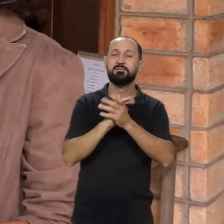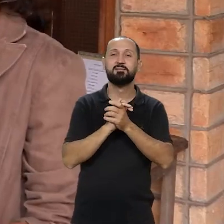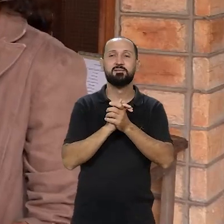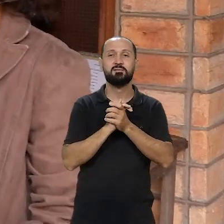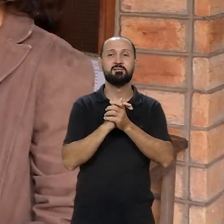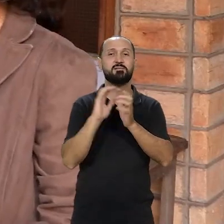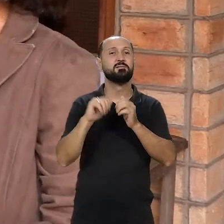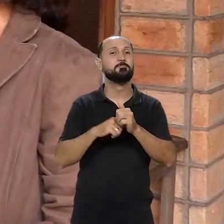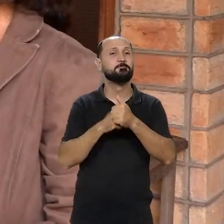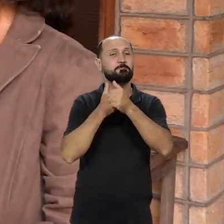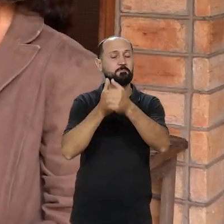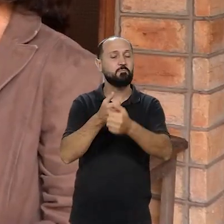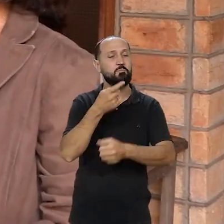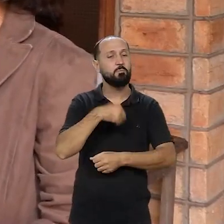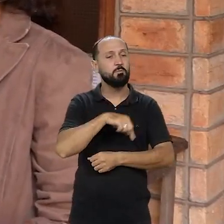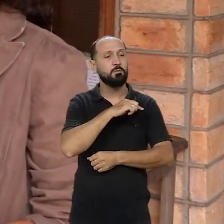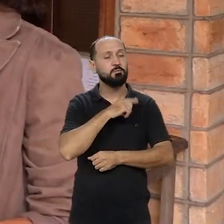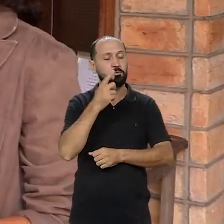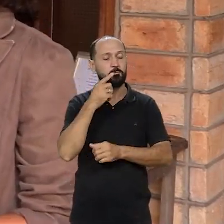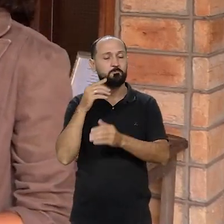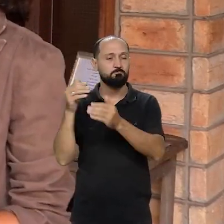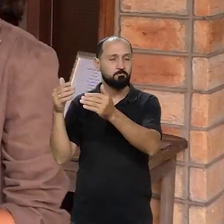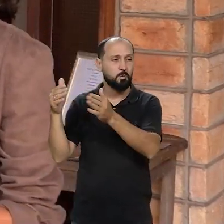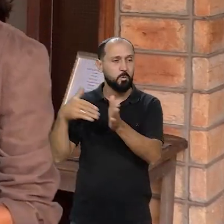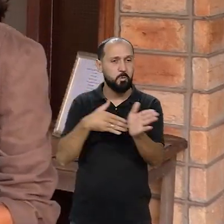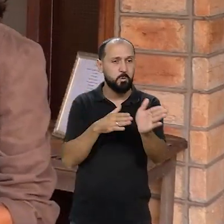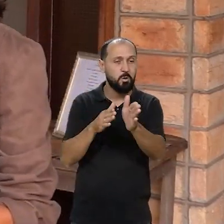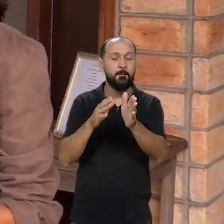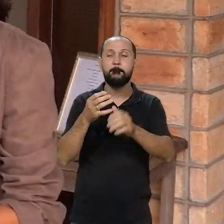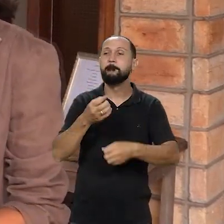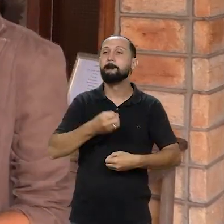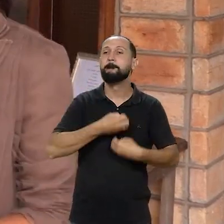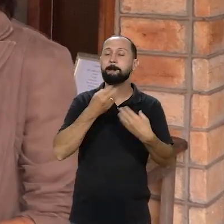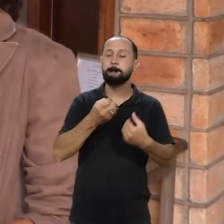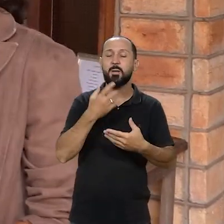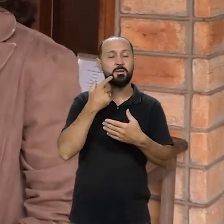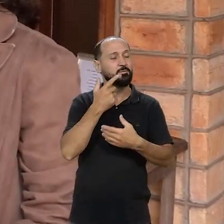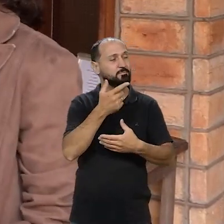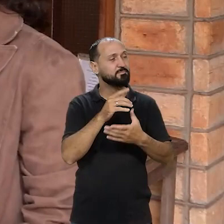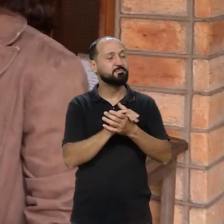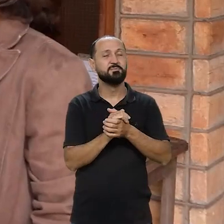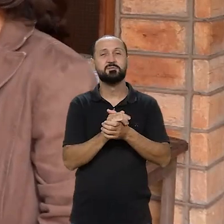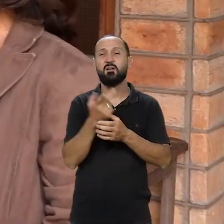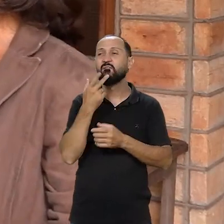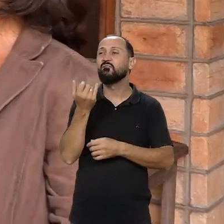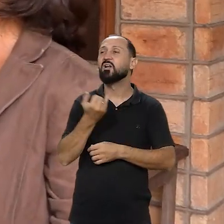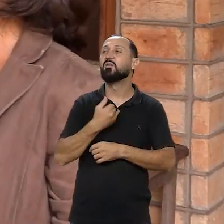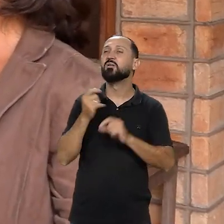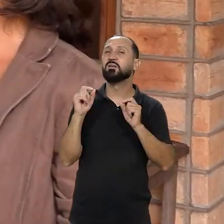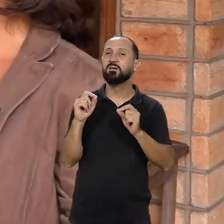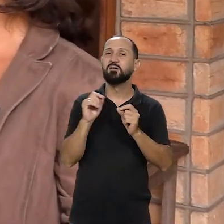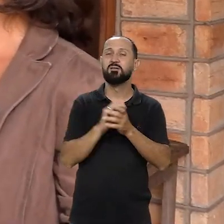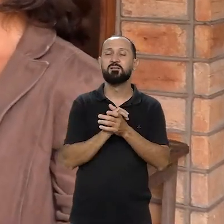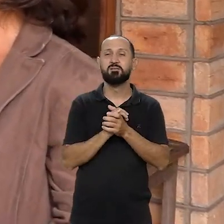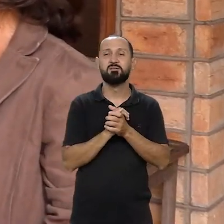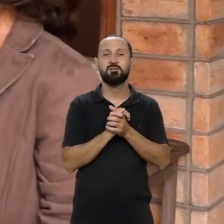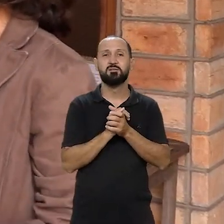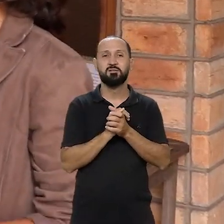Barros e vai estar conduzindo a gente por esse percurso poético. Raila, você me falou